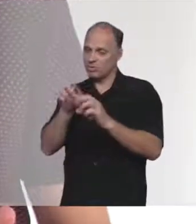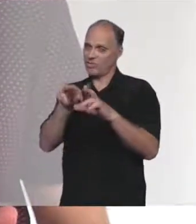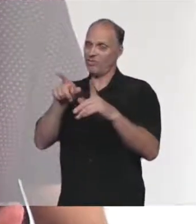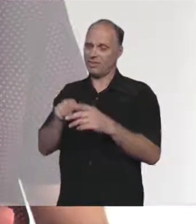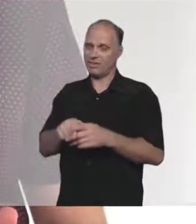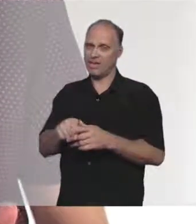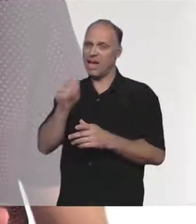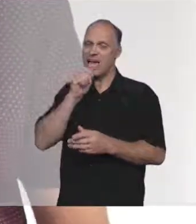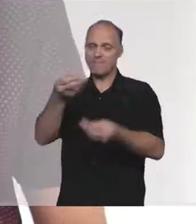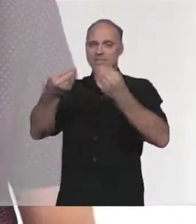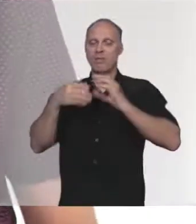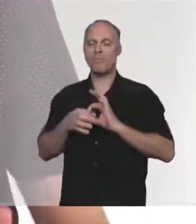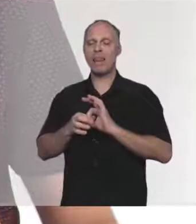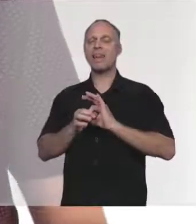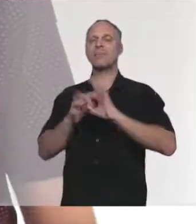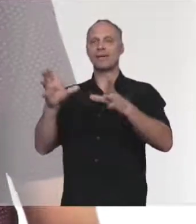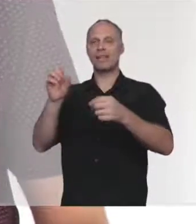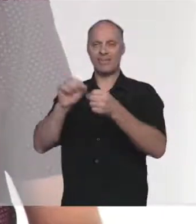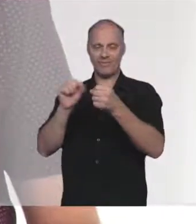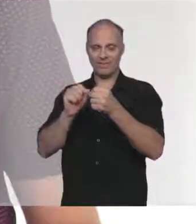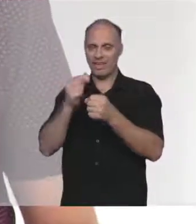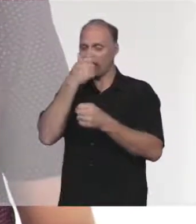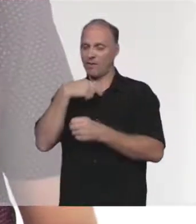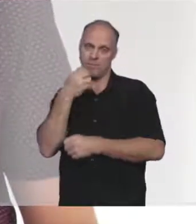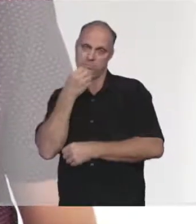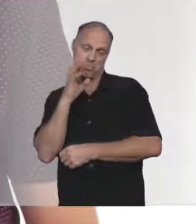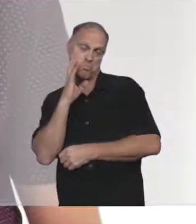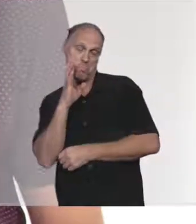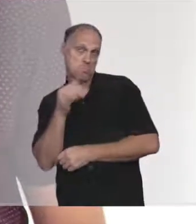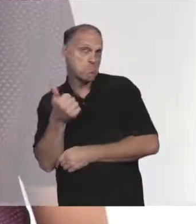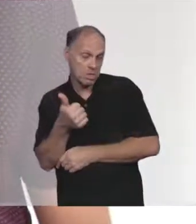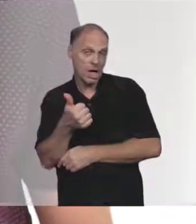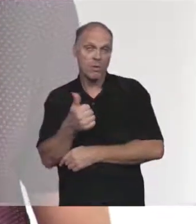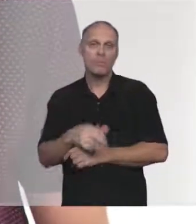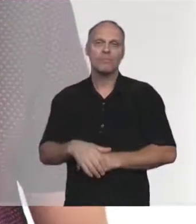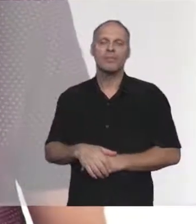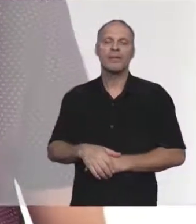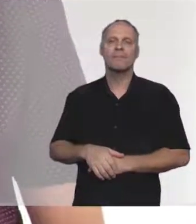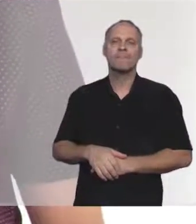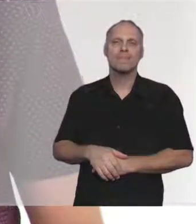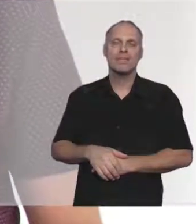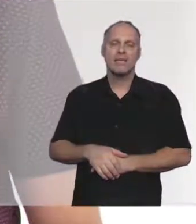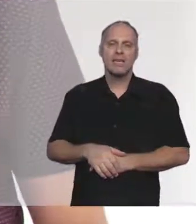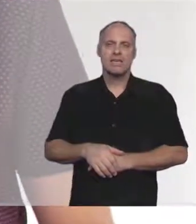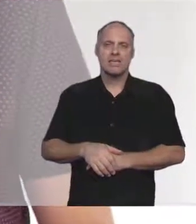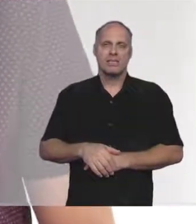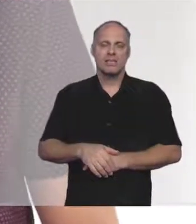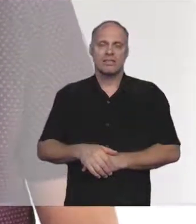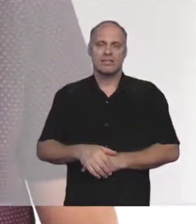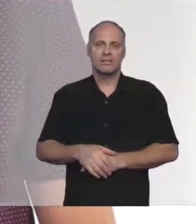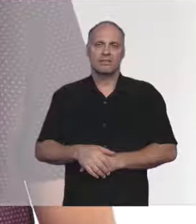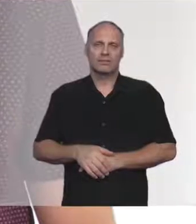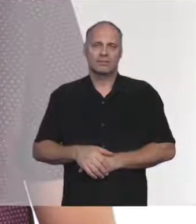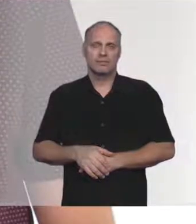E ele me deu uma certa liberdade nesse sentido. Isso eu achei muito bom, isso foi muito positivo.